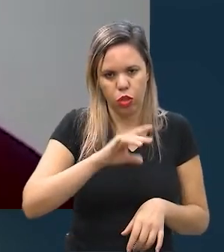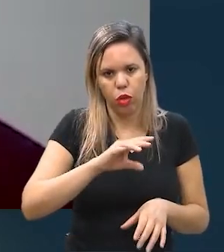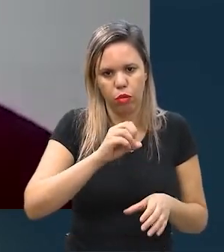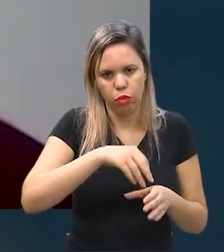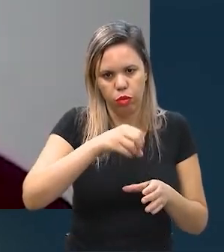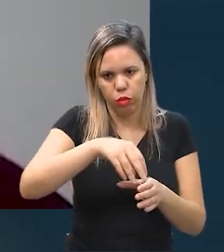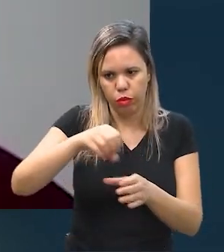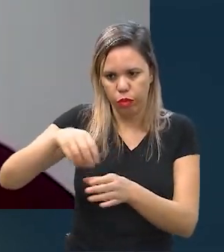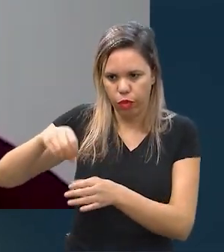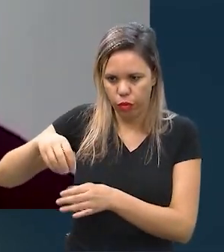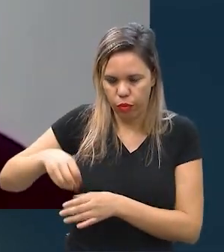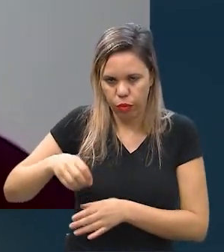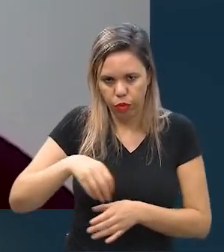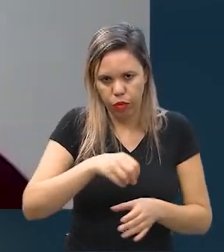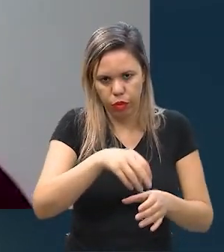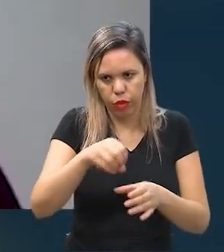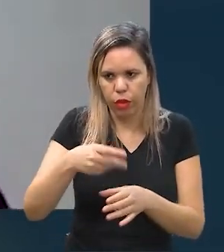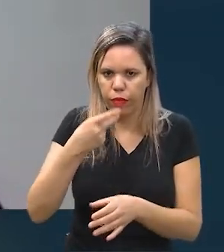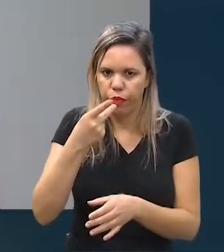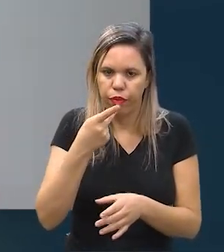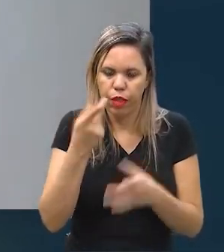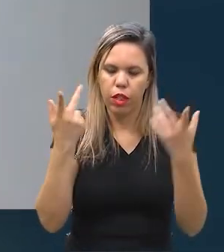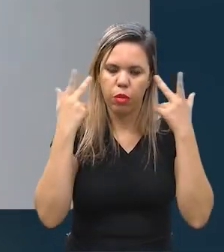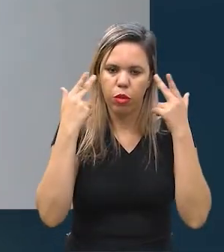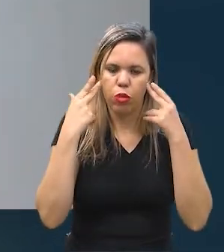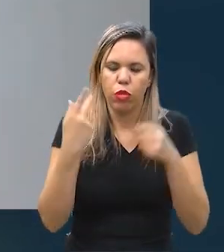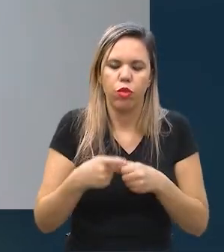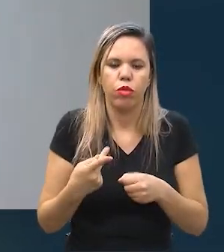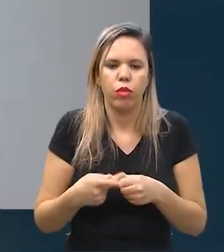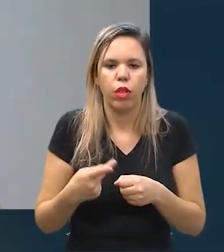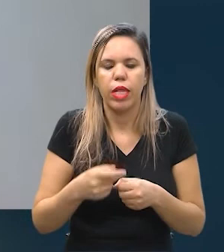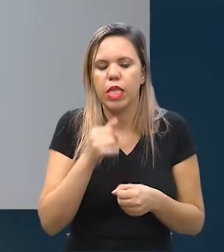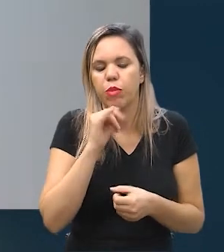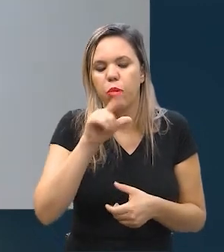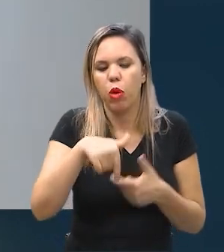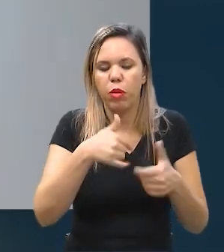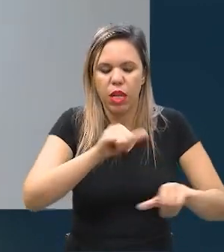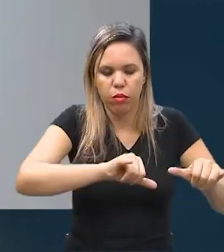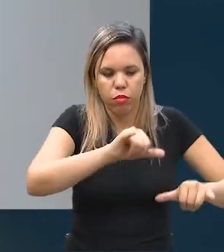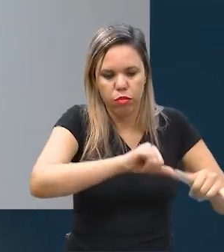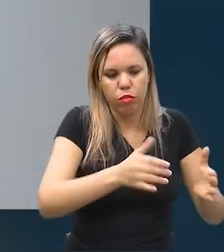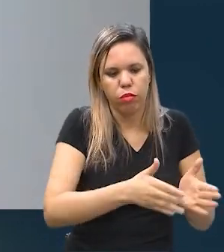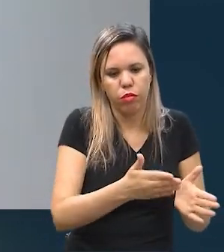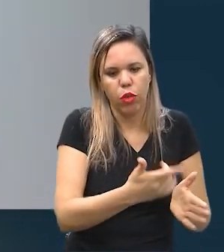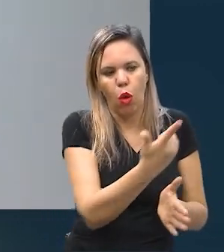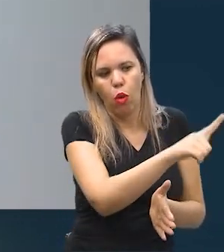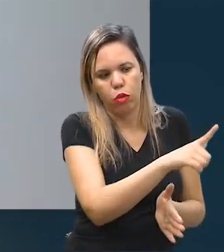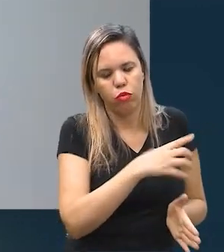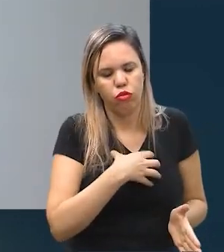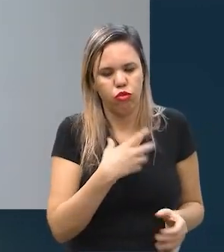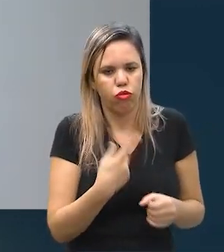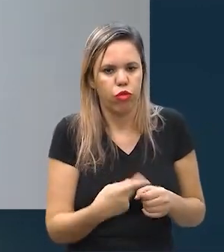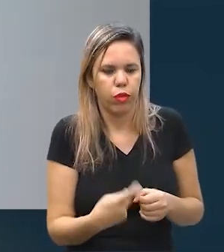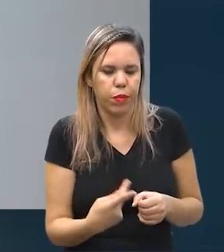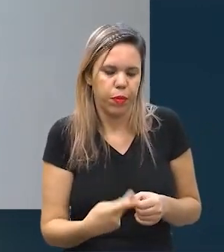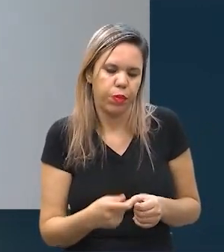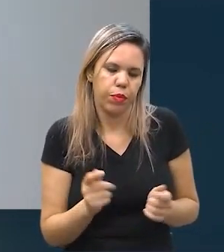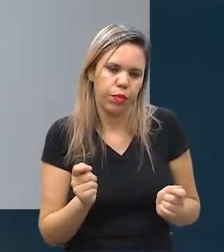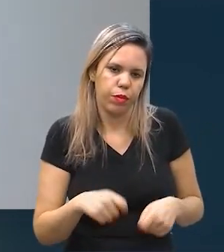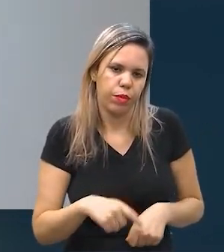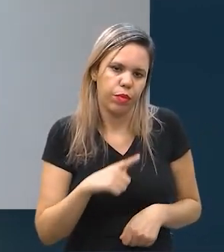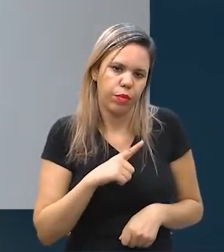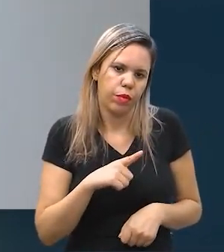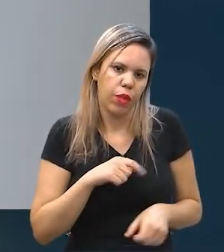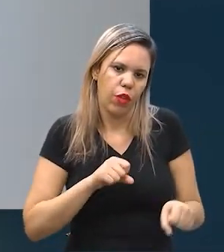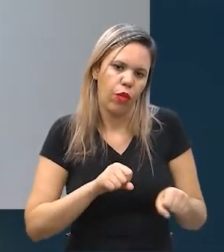cultiva produto in natura, né? Digamos assim. Quando ele quer começar a processar ou comercializar algum produto de outra forma, existe a possibilidade